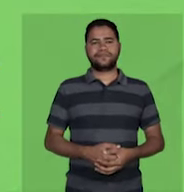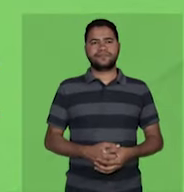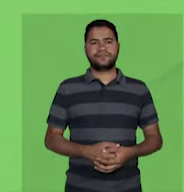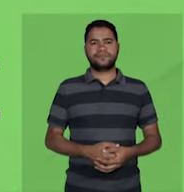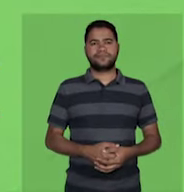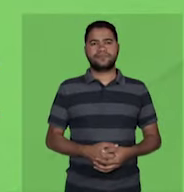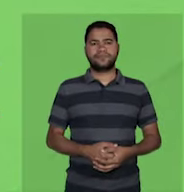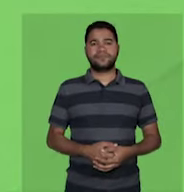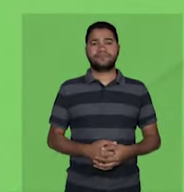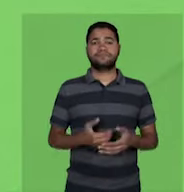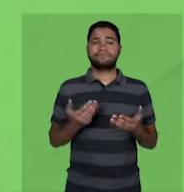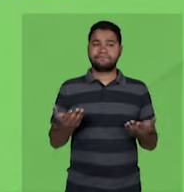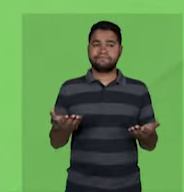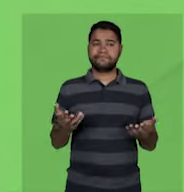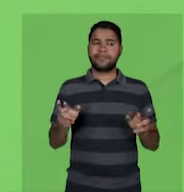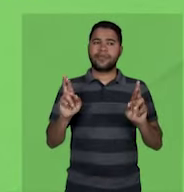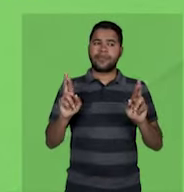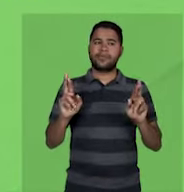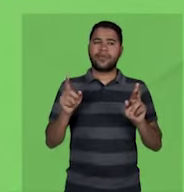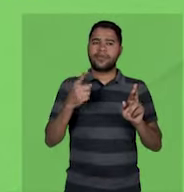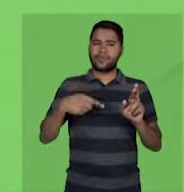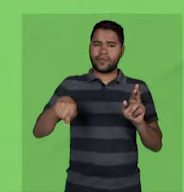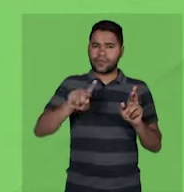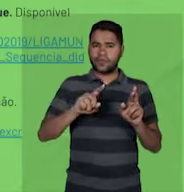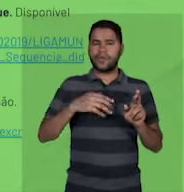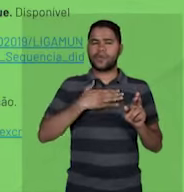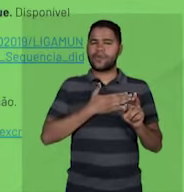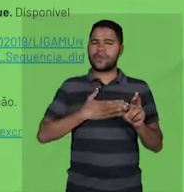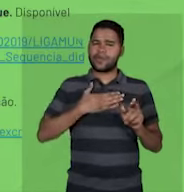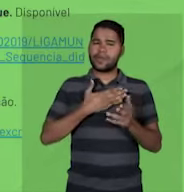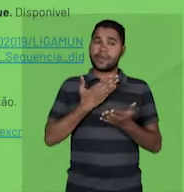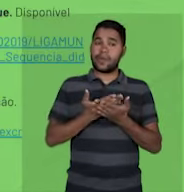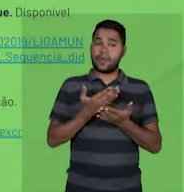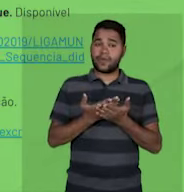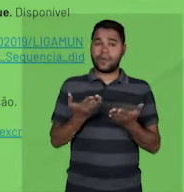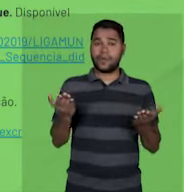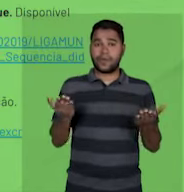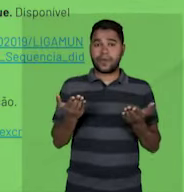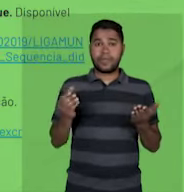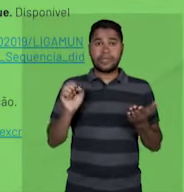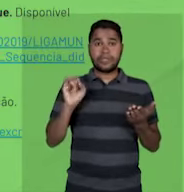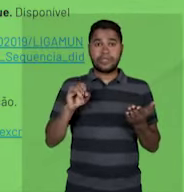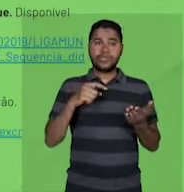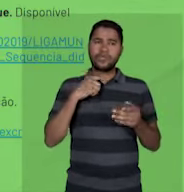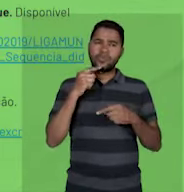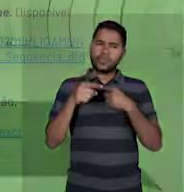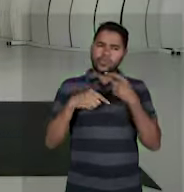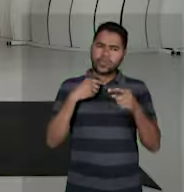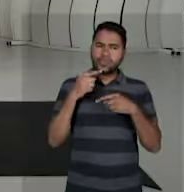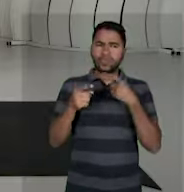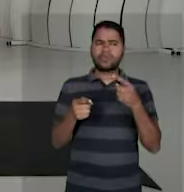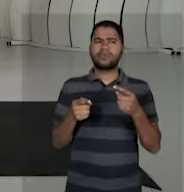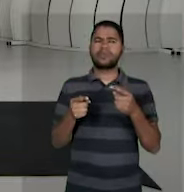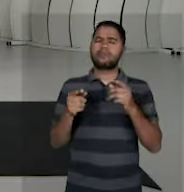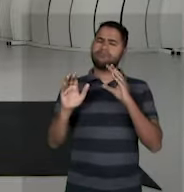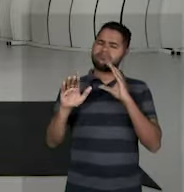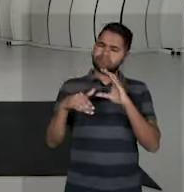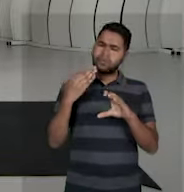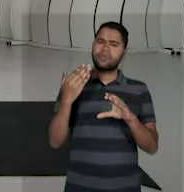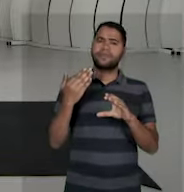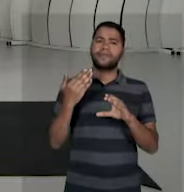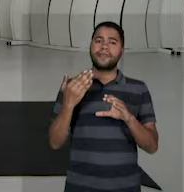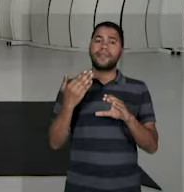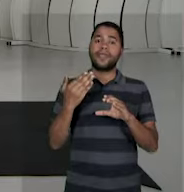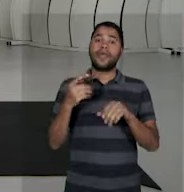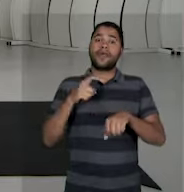corpo. Pessoal, eu espero que vocês tenham então gostado da nossa aula. Se ficou alguma dúvida, mande pra gente no nosso